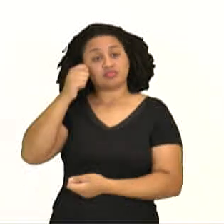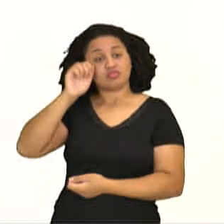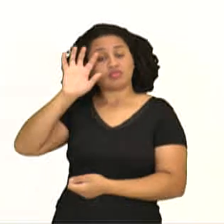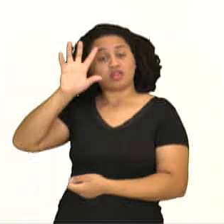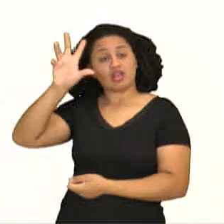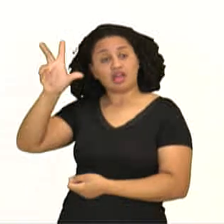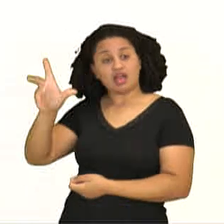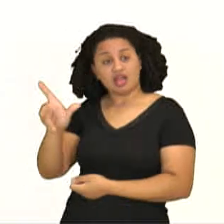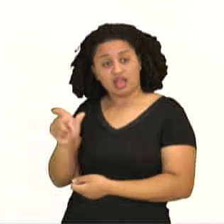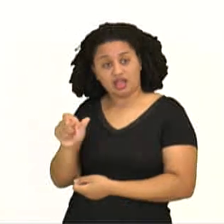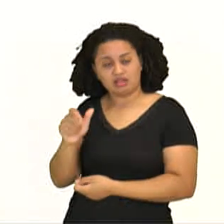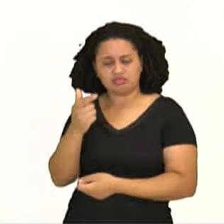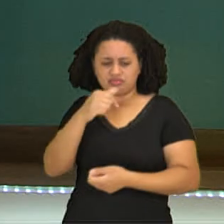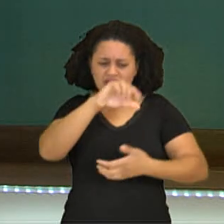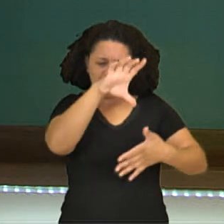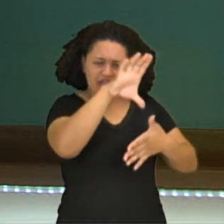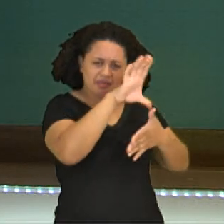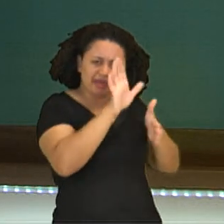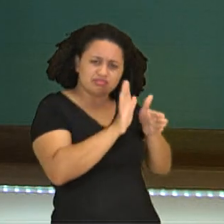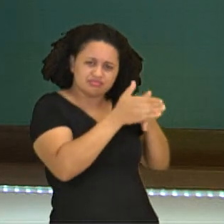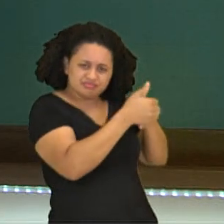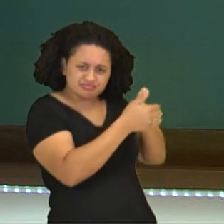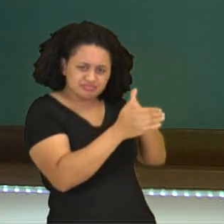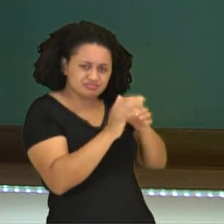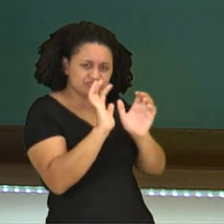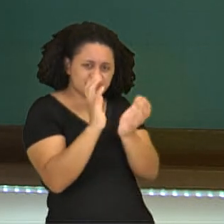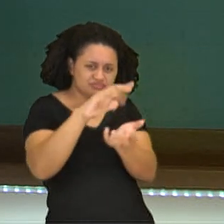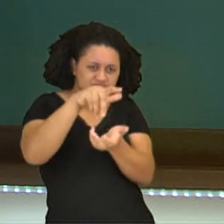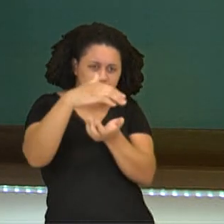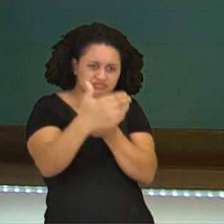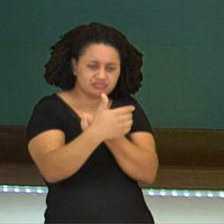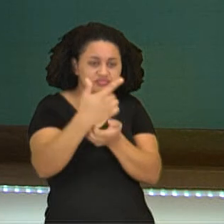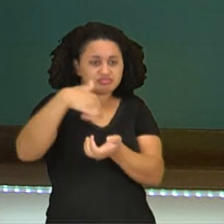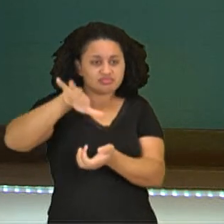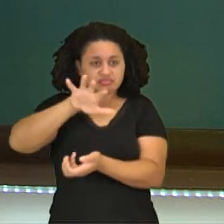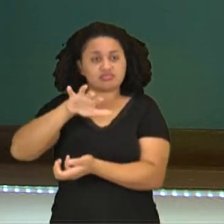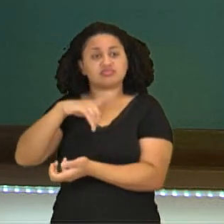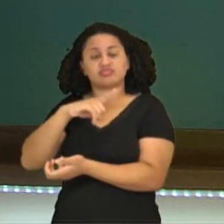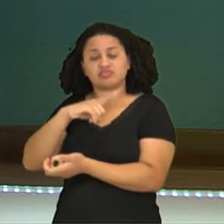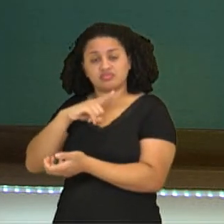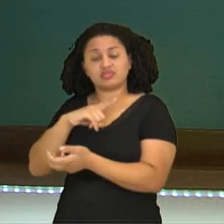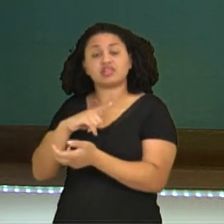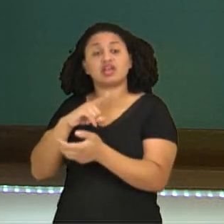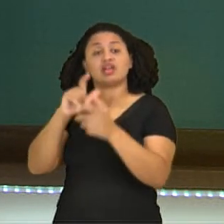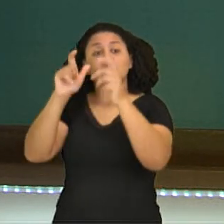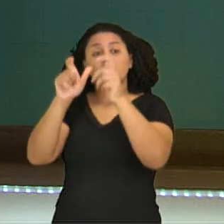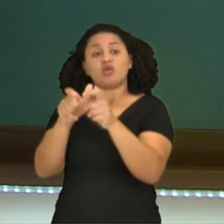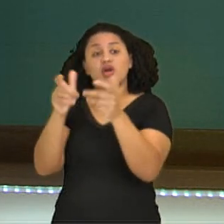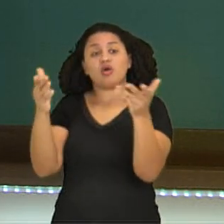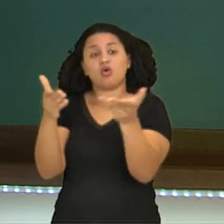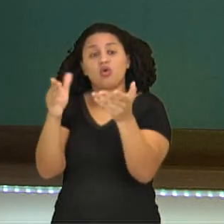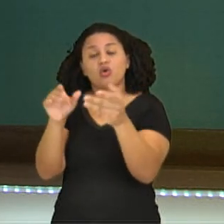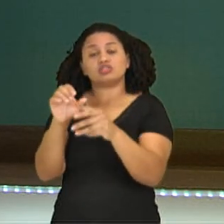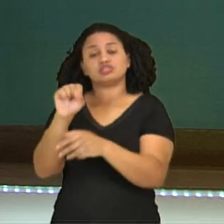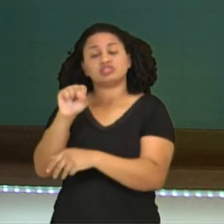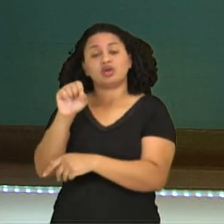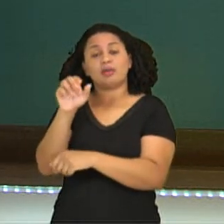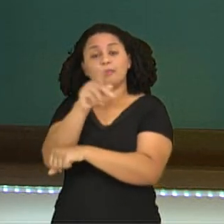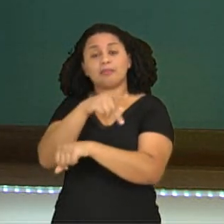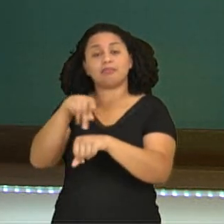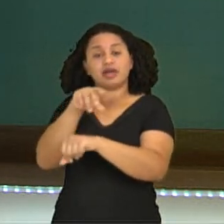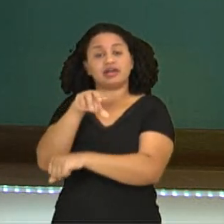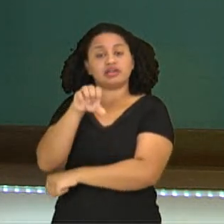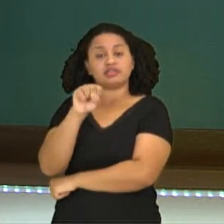África, América, nós estamos aqui, reino de Cush, atual Sudão, país atual